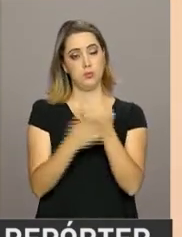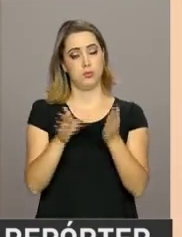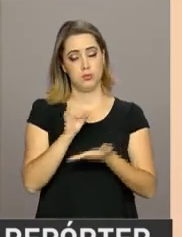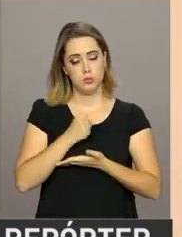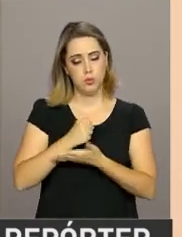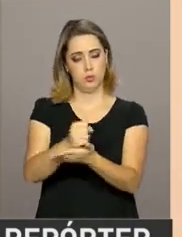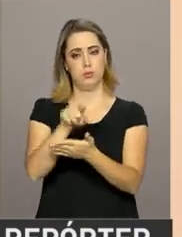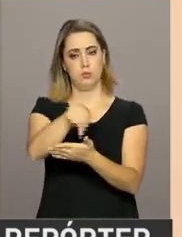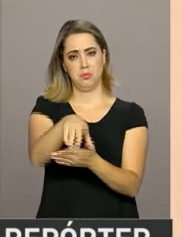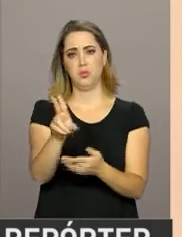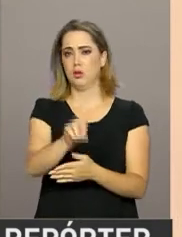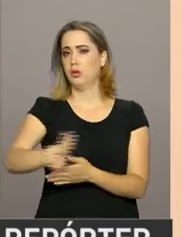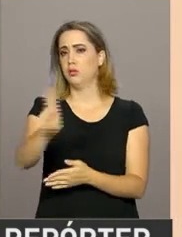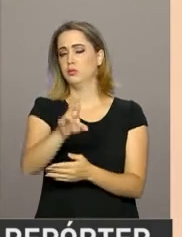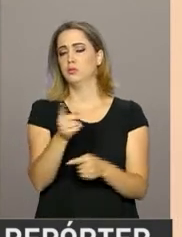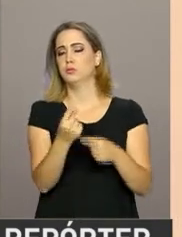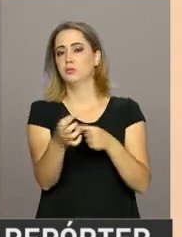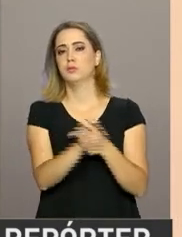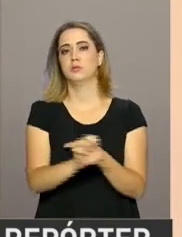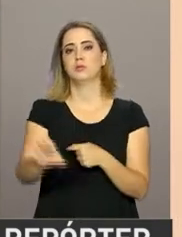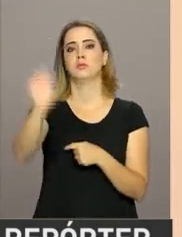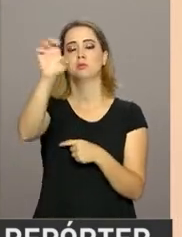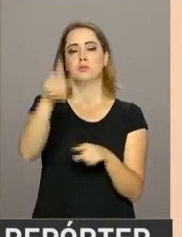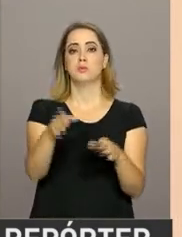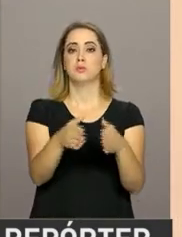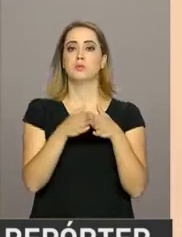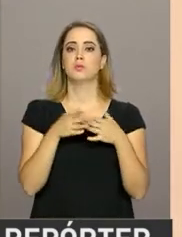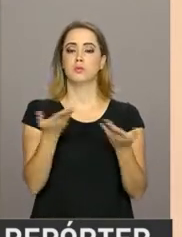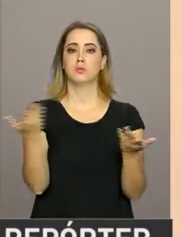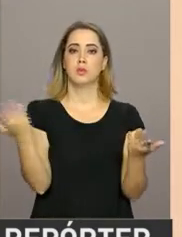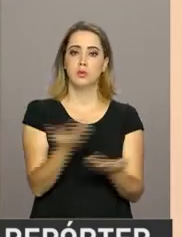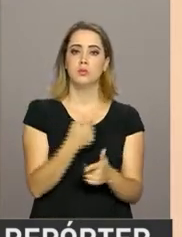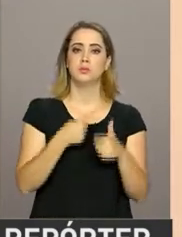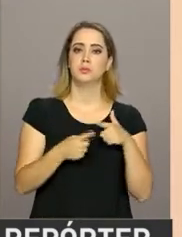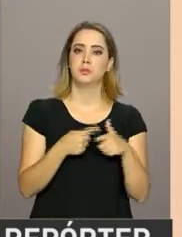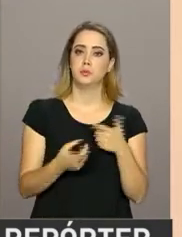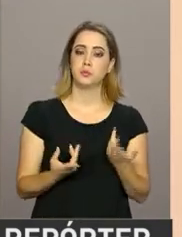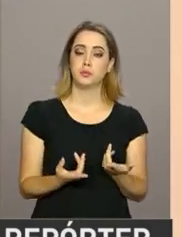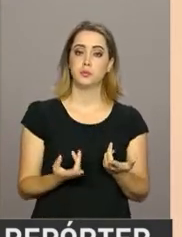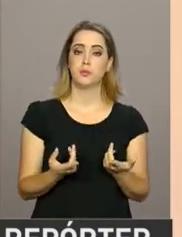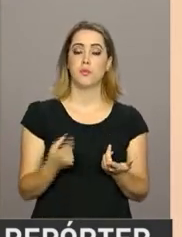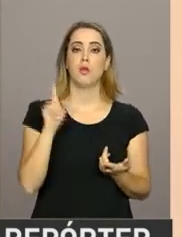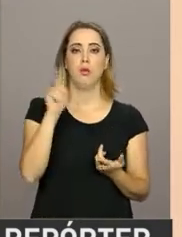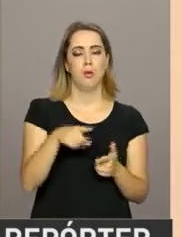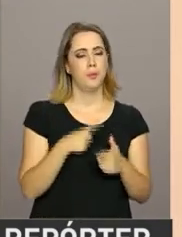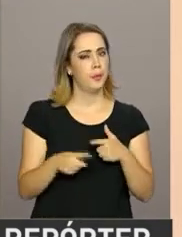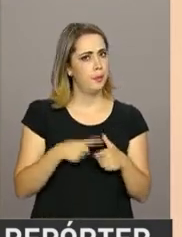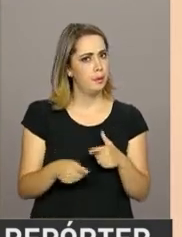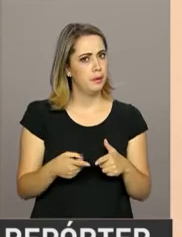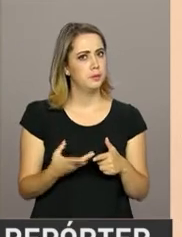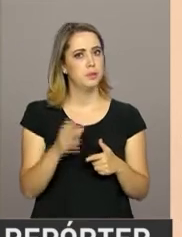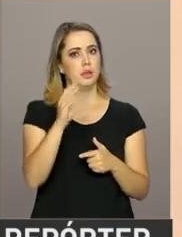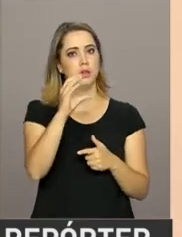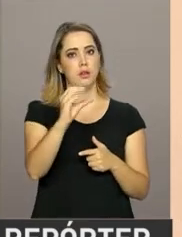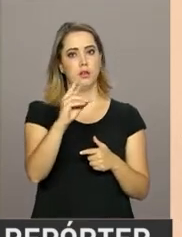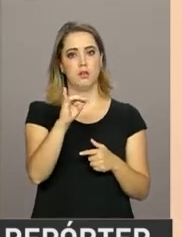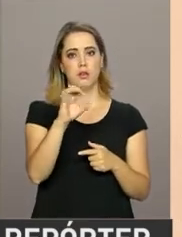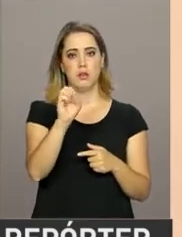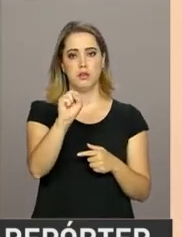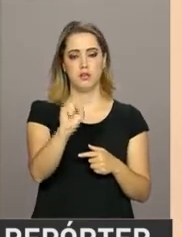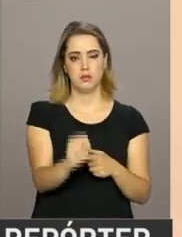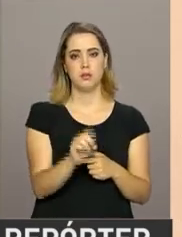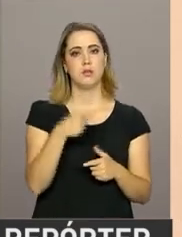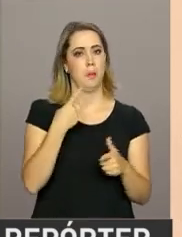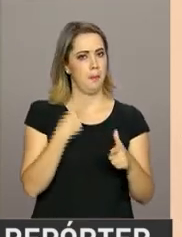utilizados é pelos estados é questão é passando dificuldades é uma crise é uma crise aguda em